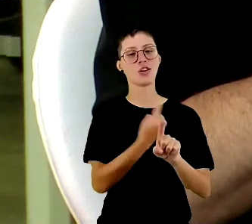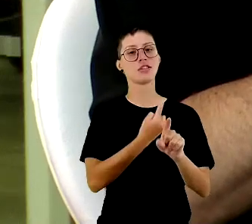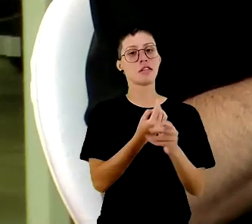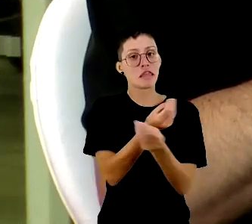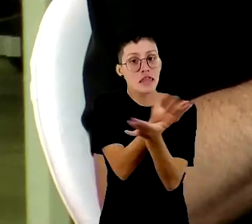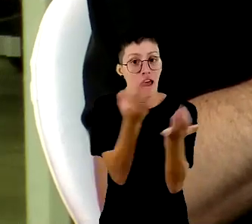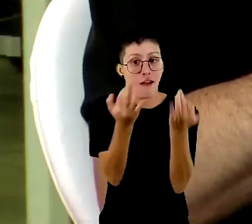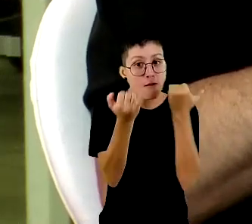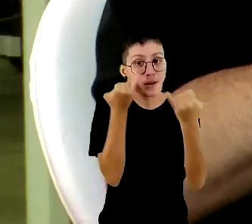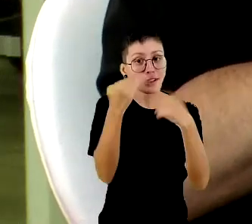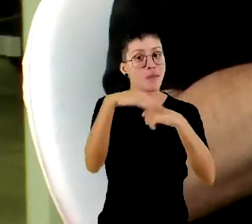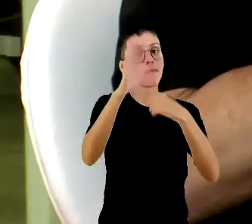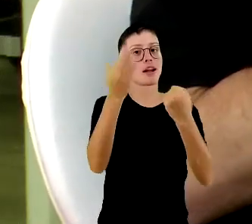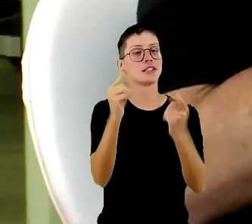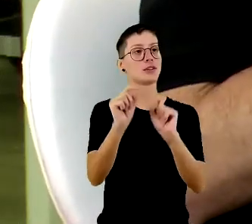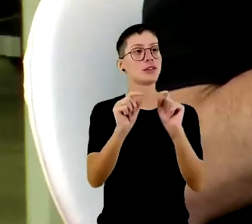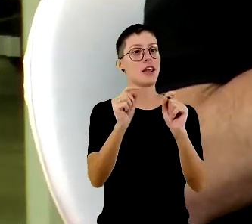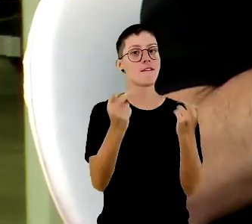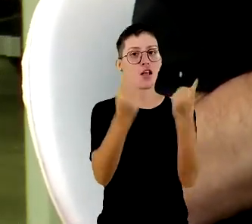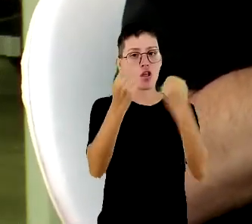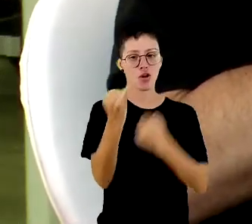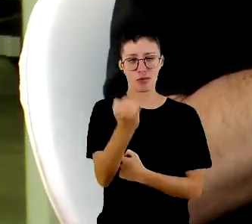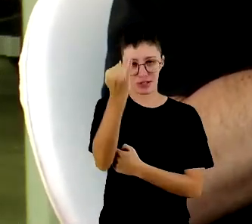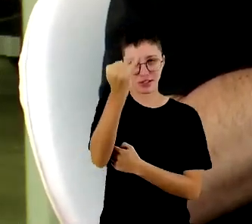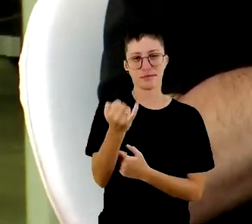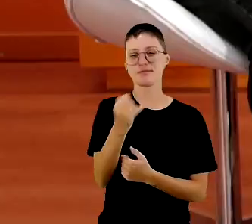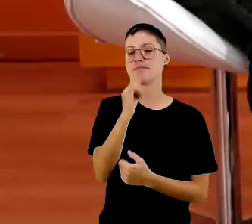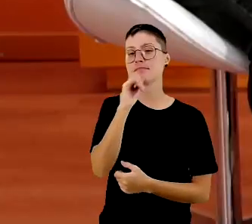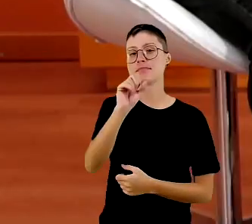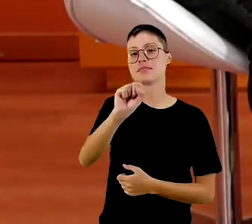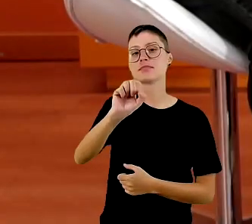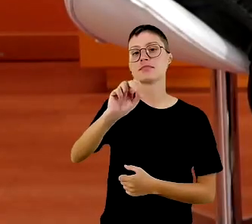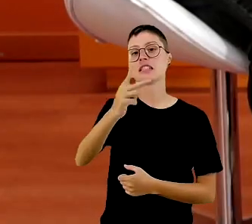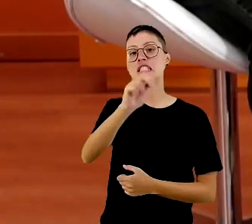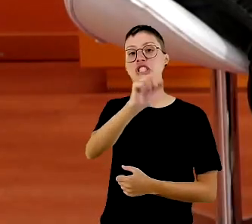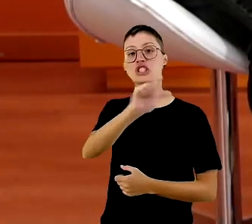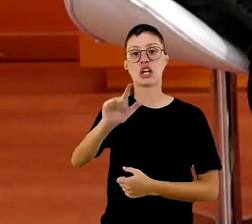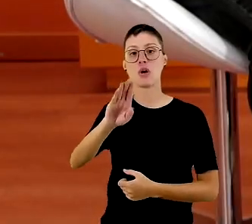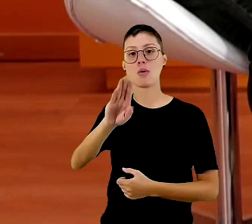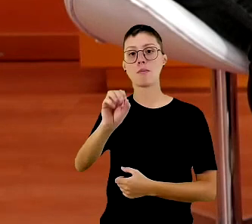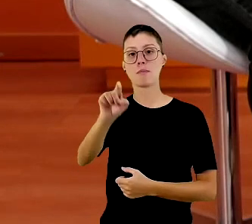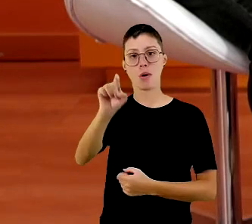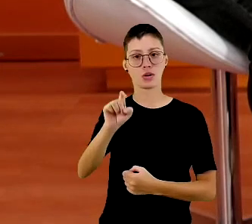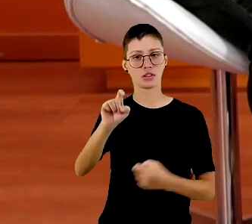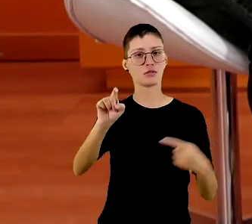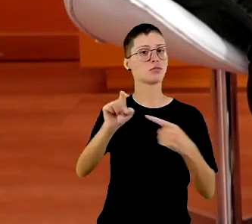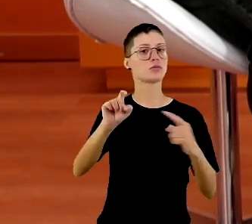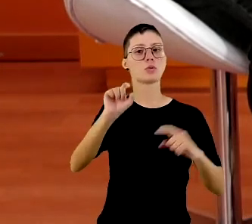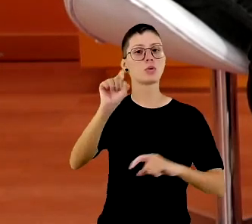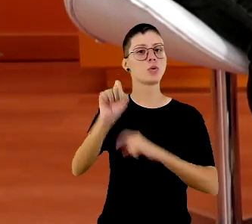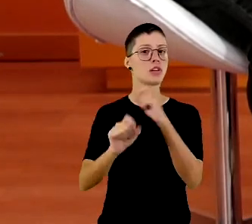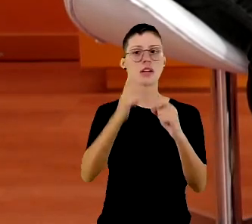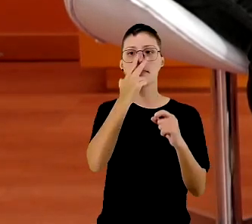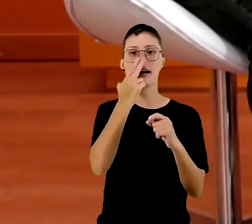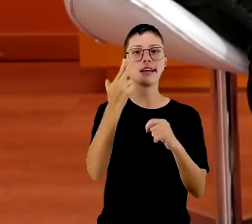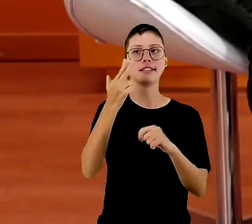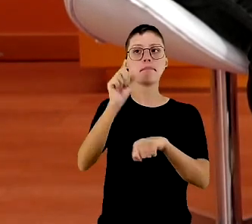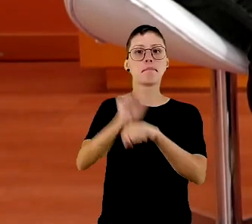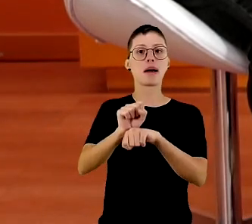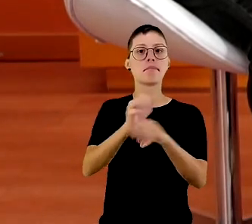maior relevância. Então, vou pegar o exemplo do Shellbox. Né? Por que que o Shellbox deixa de se limitar somente a ser um